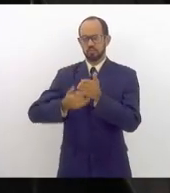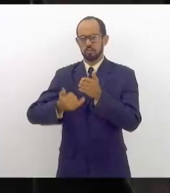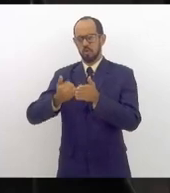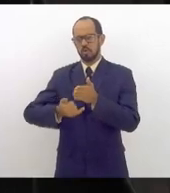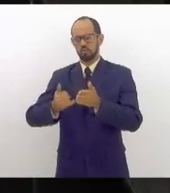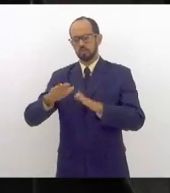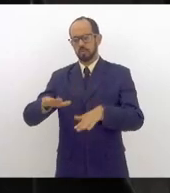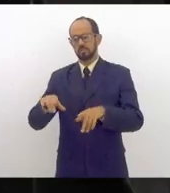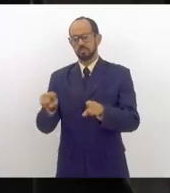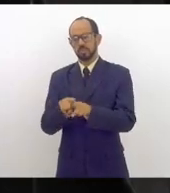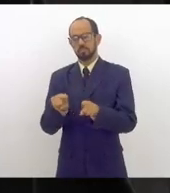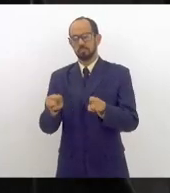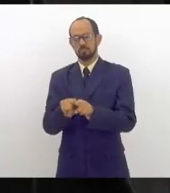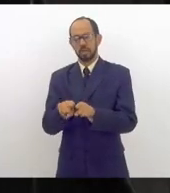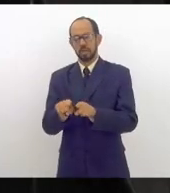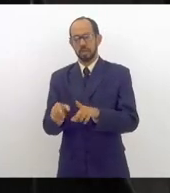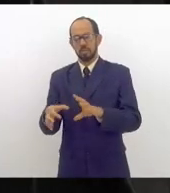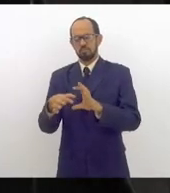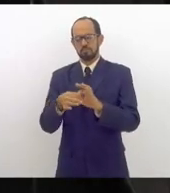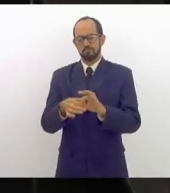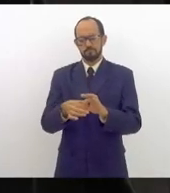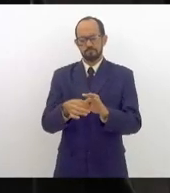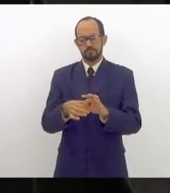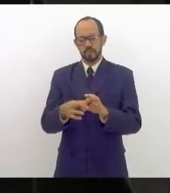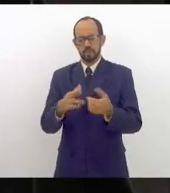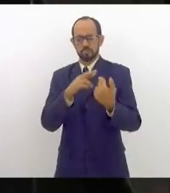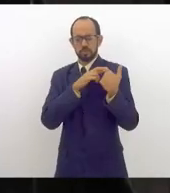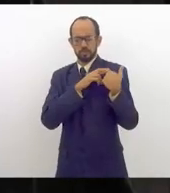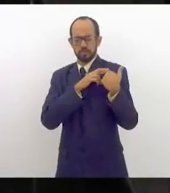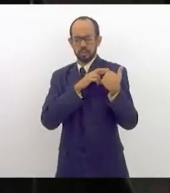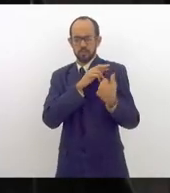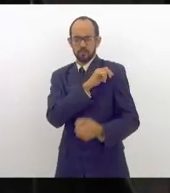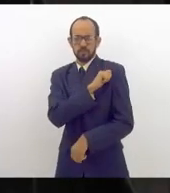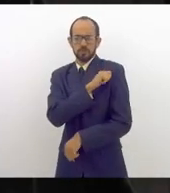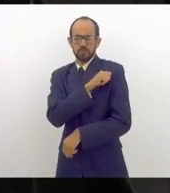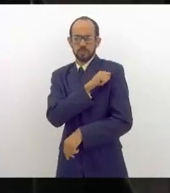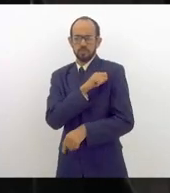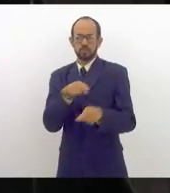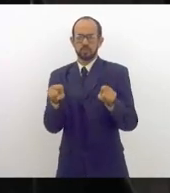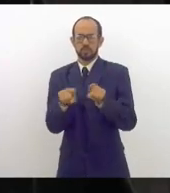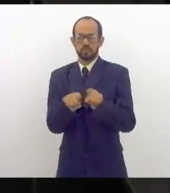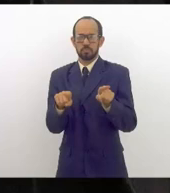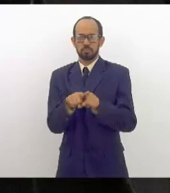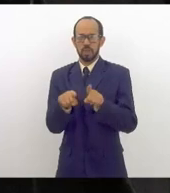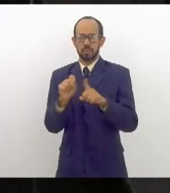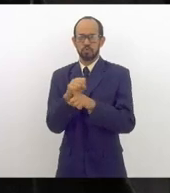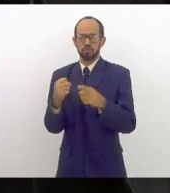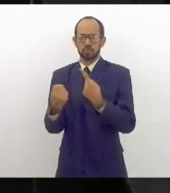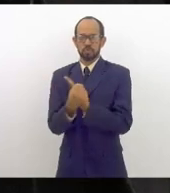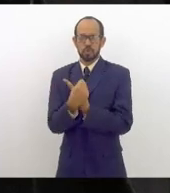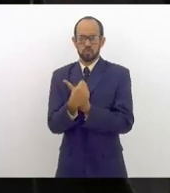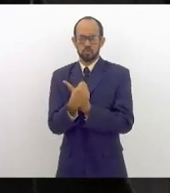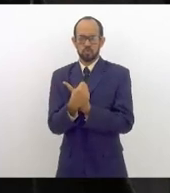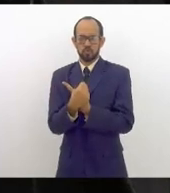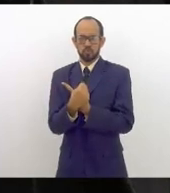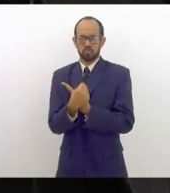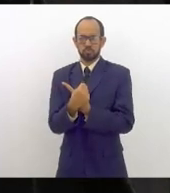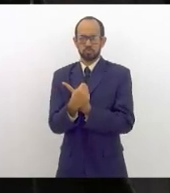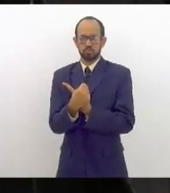associando responsabilidade fiscal e responsabilidade social.